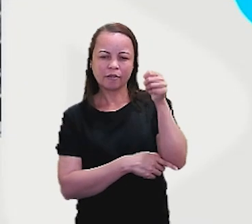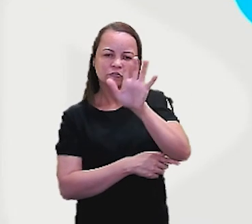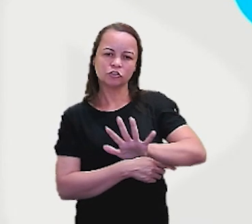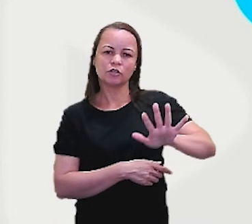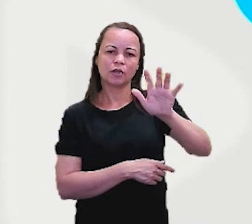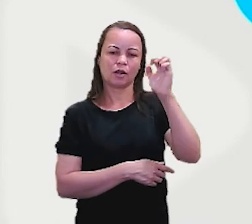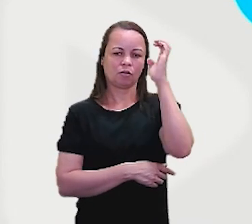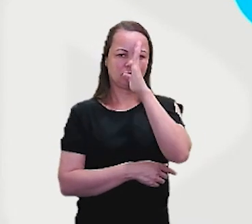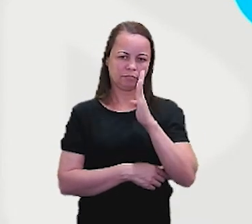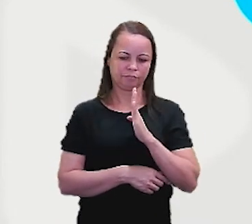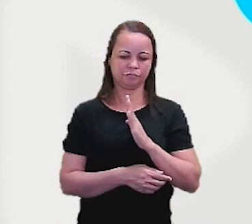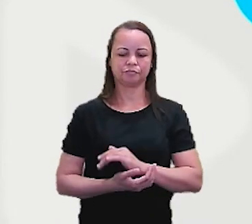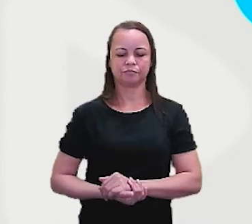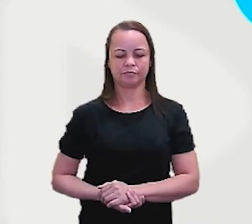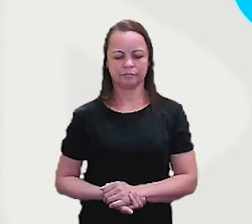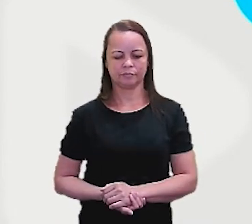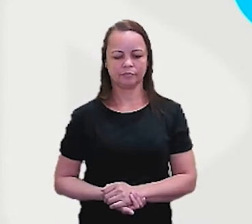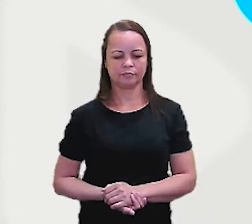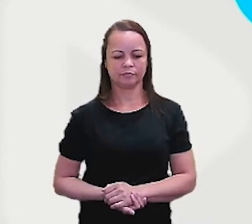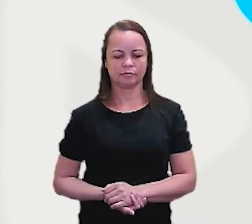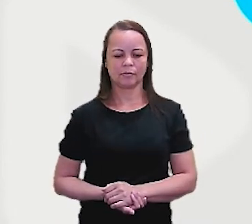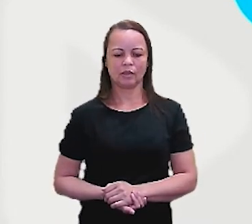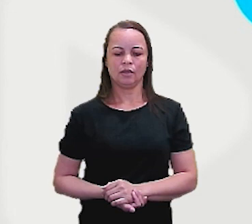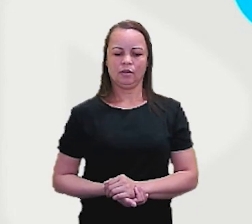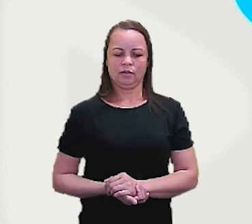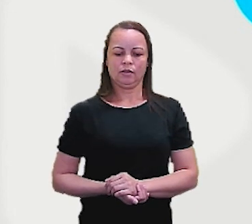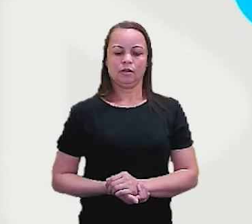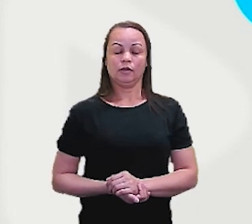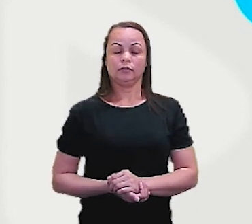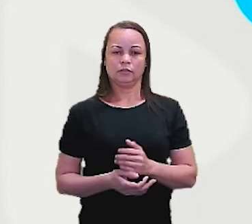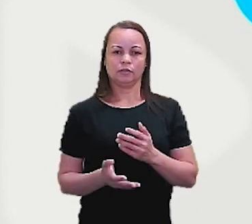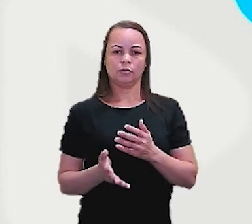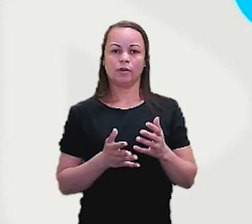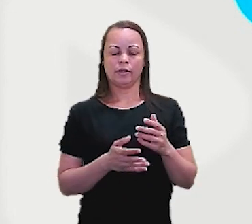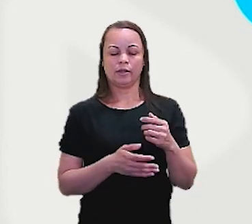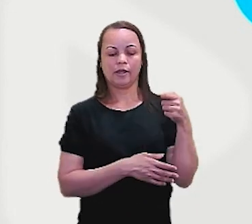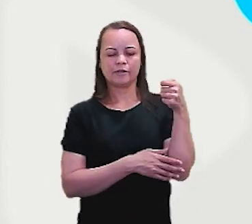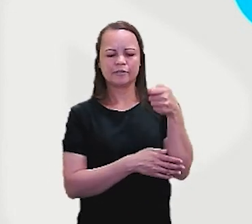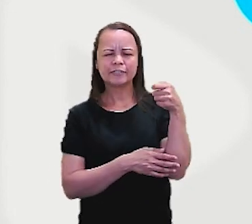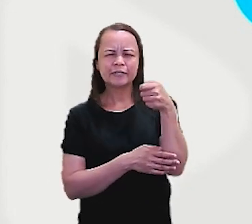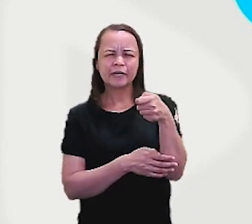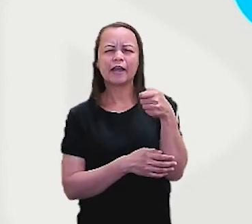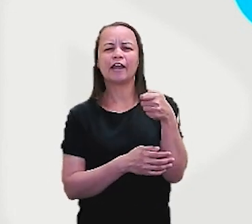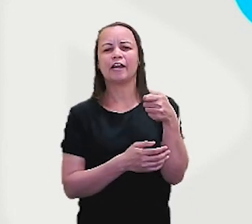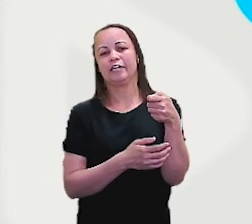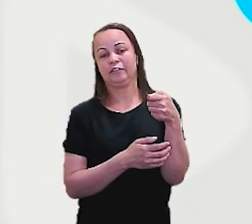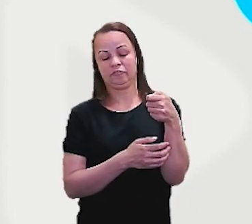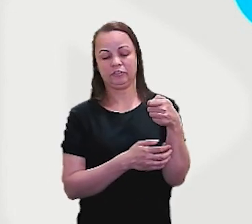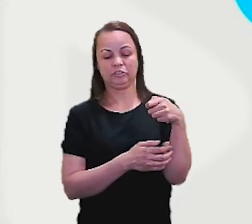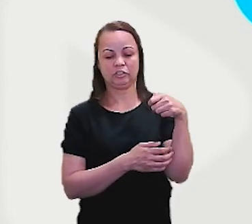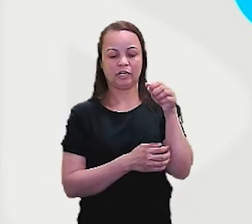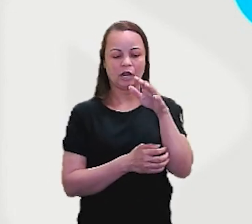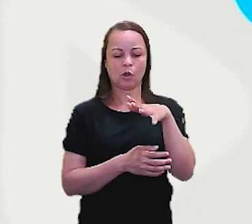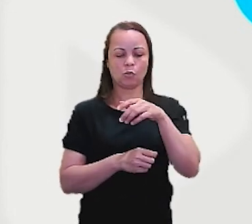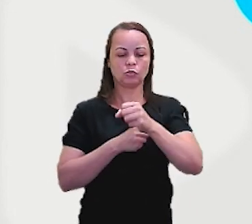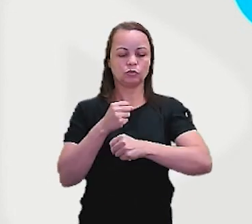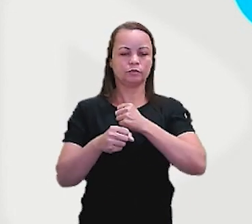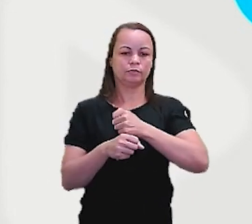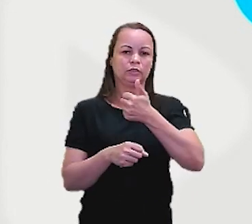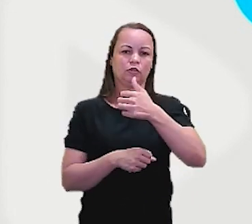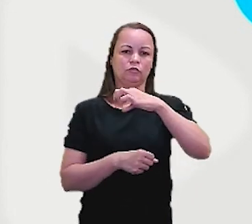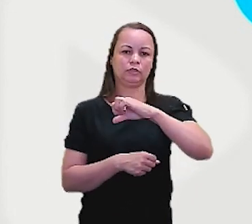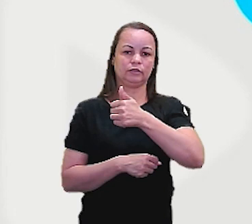Greve Geral de 1917. Foi uma greve da indústria e do comércio